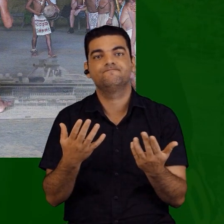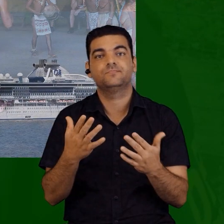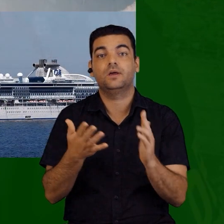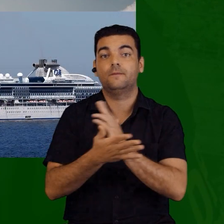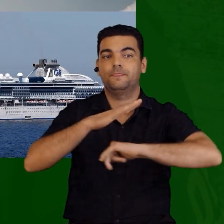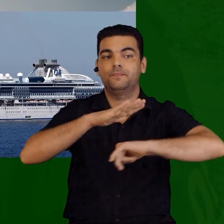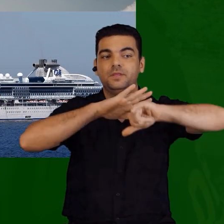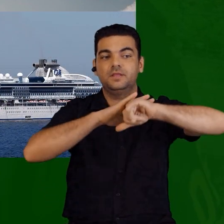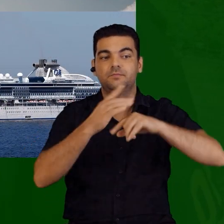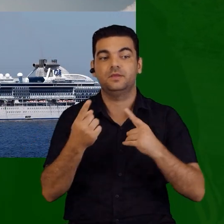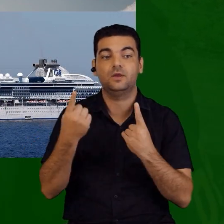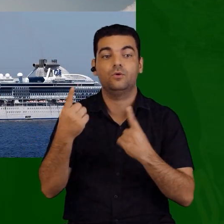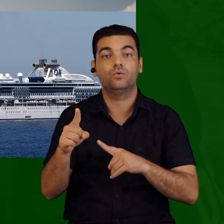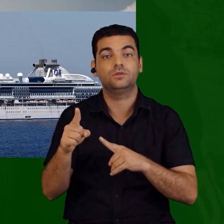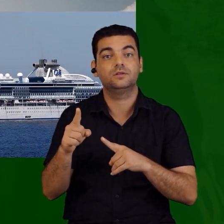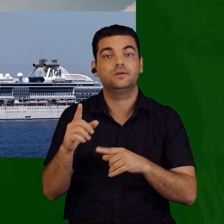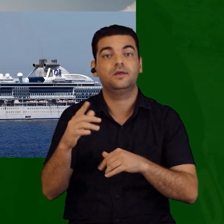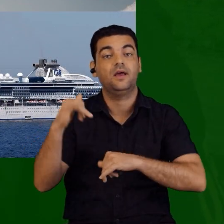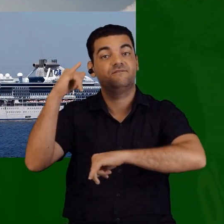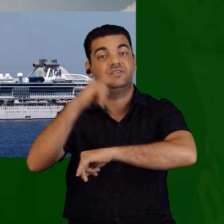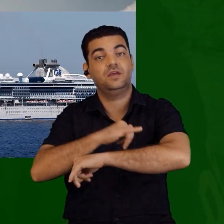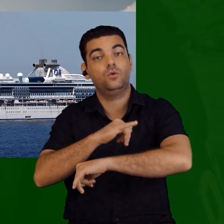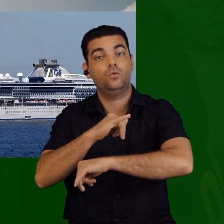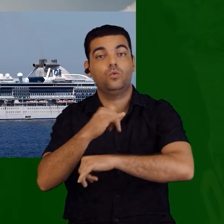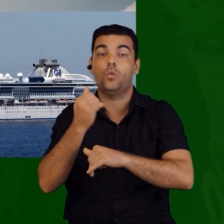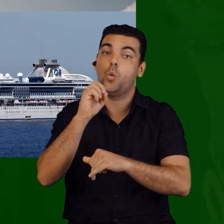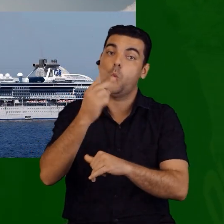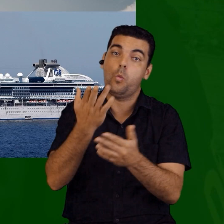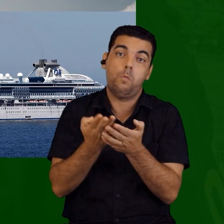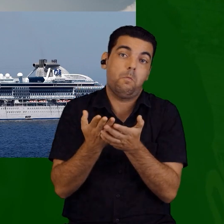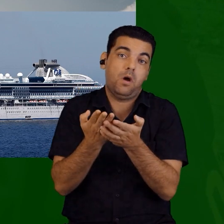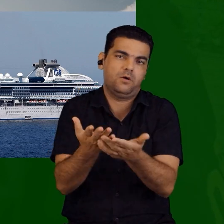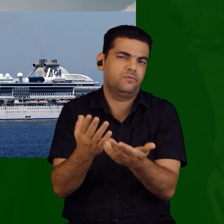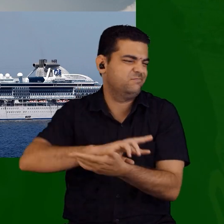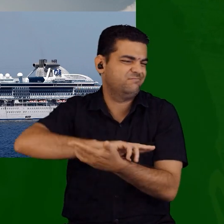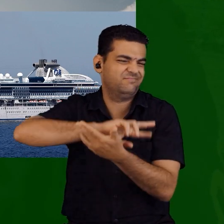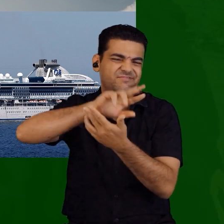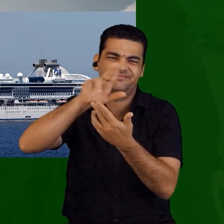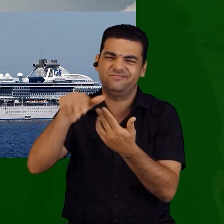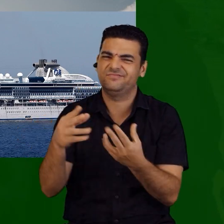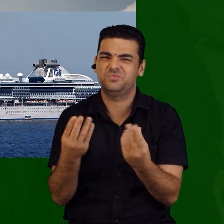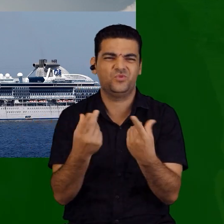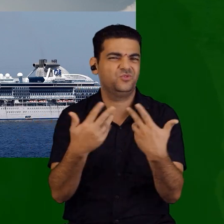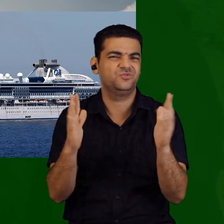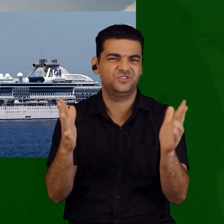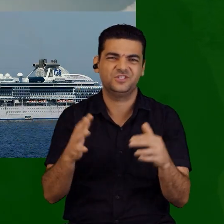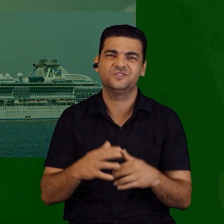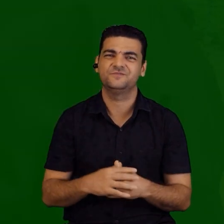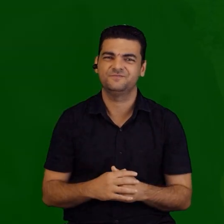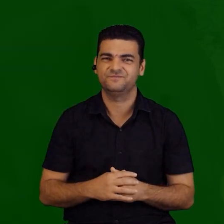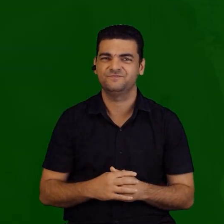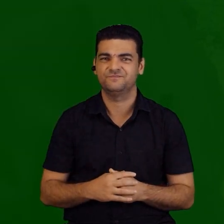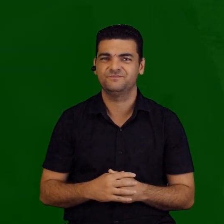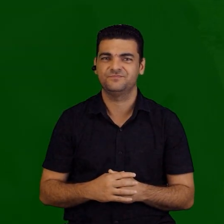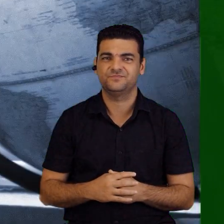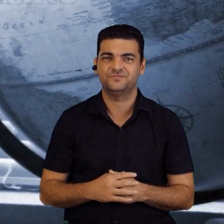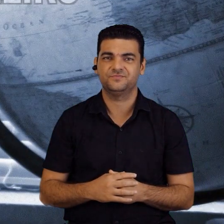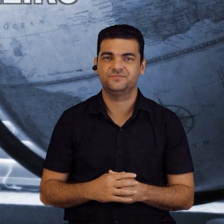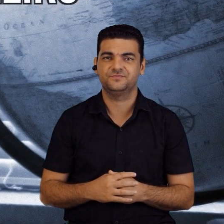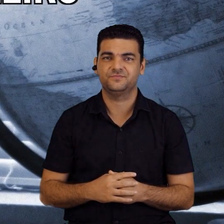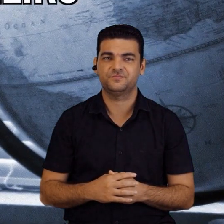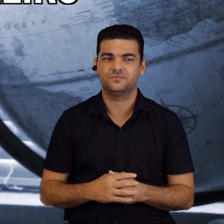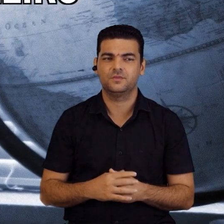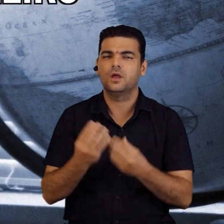indígenas, crimes praticados a bordo de navio ou aeronave, entre outros. Processo penal brasileiro. Ao fundo,